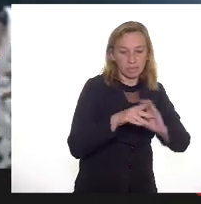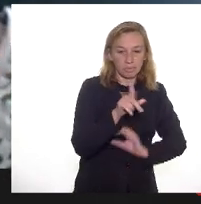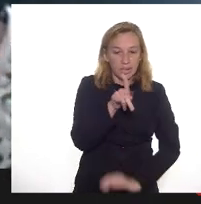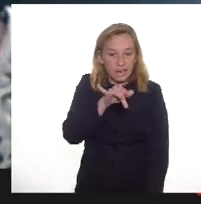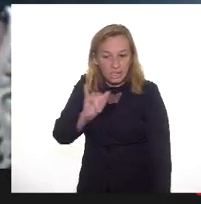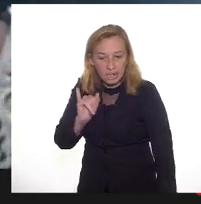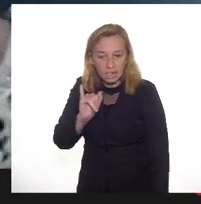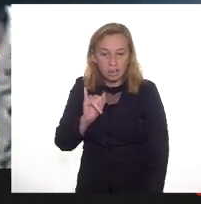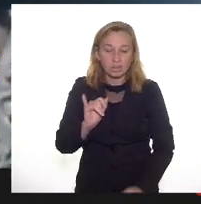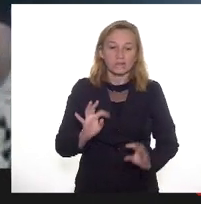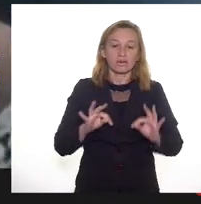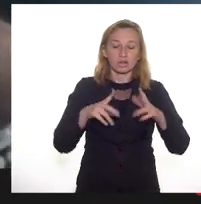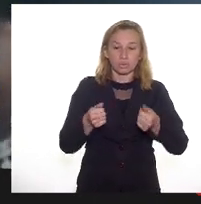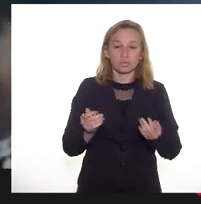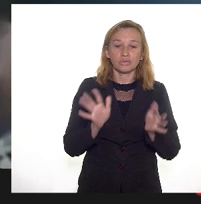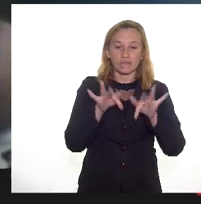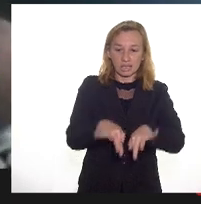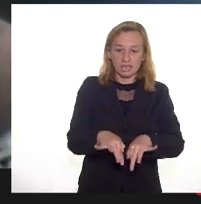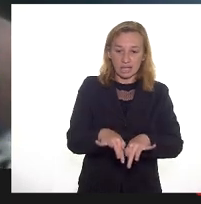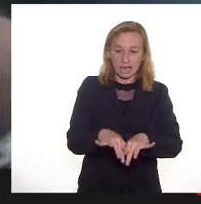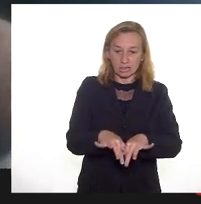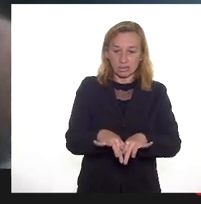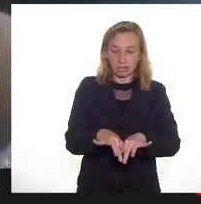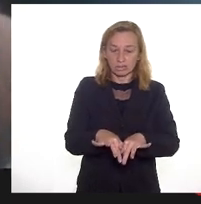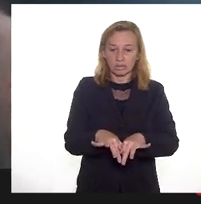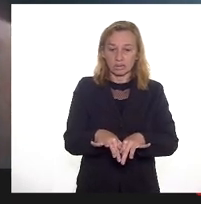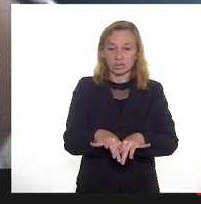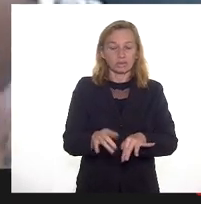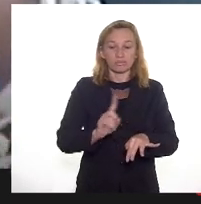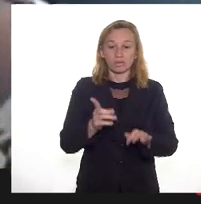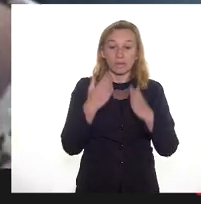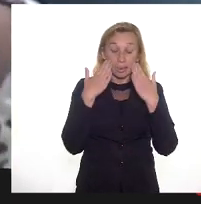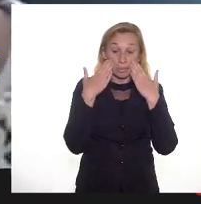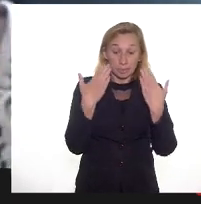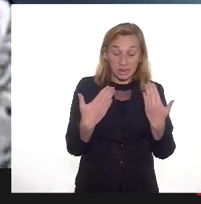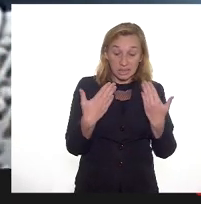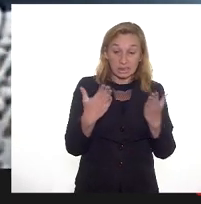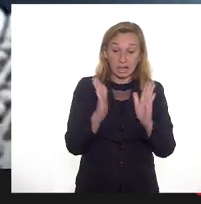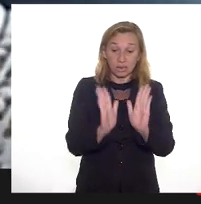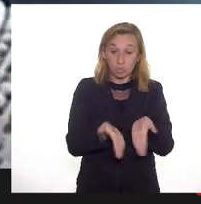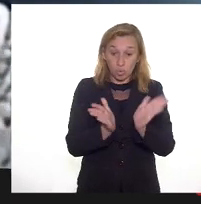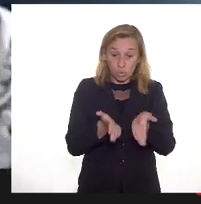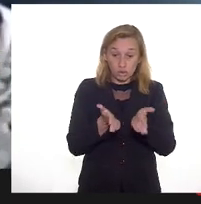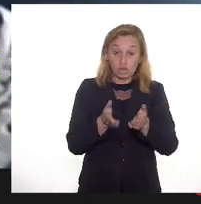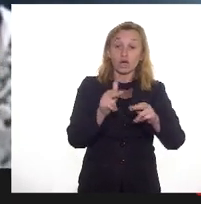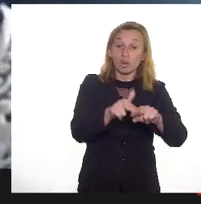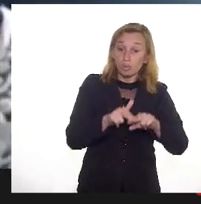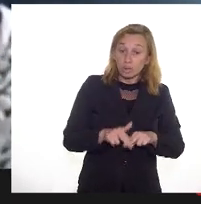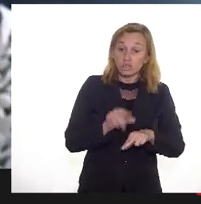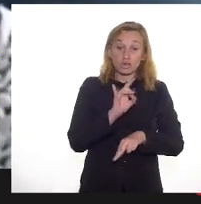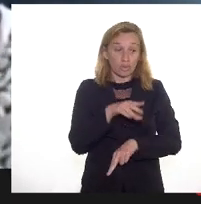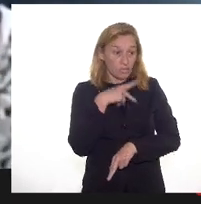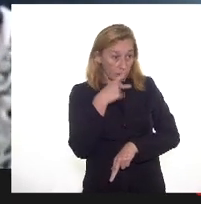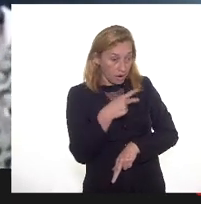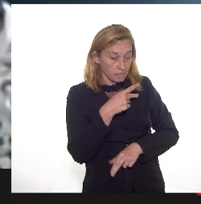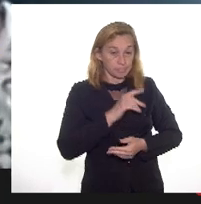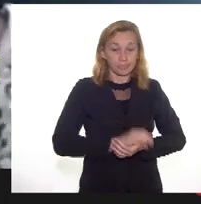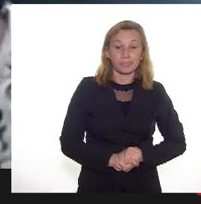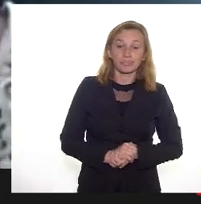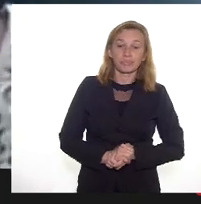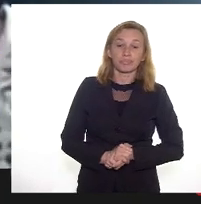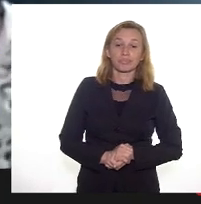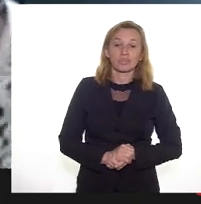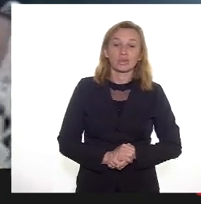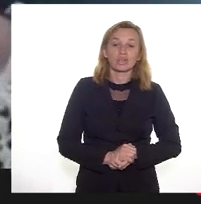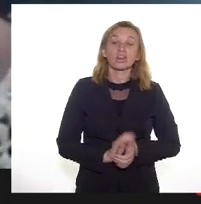assim que ele estiver concluído. Ele não está ainda pronto para ser apresentado no dia de hoje, por isso eu apenas vou mencionar, né?